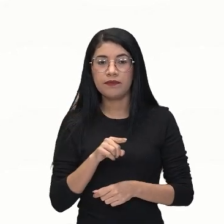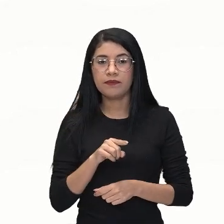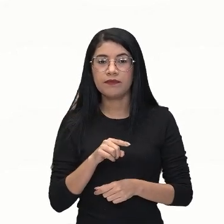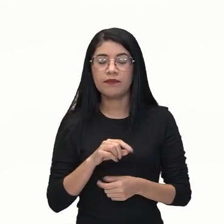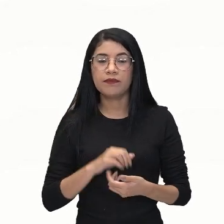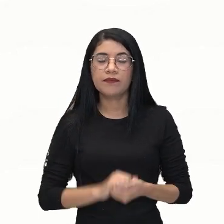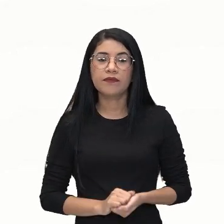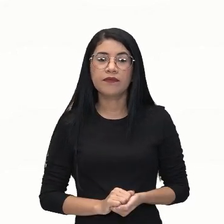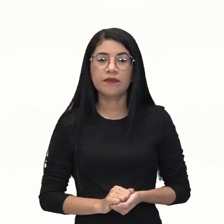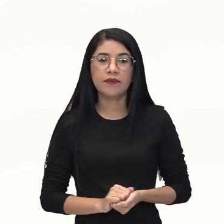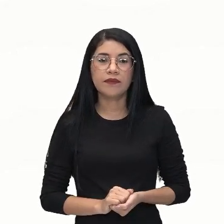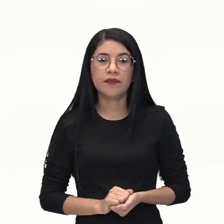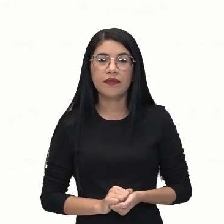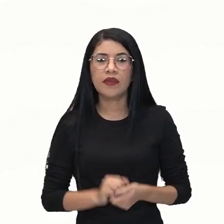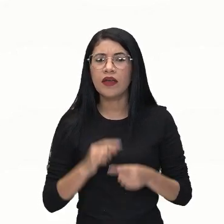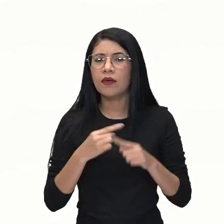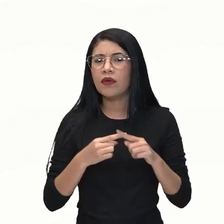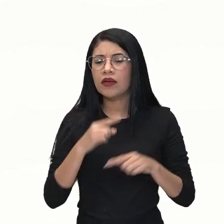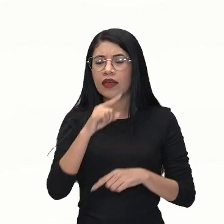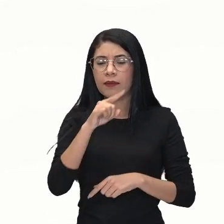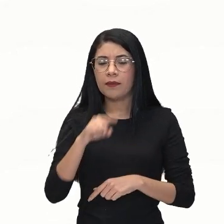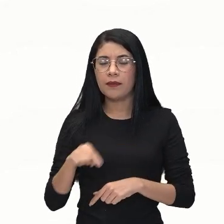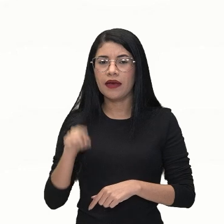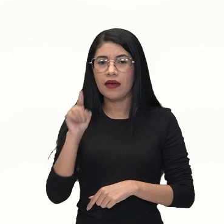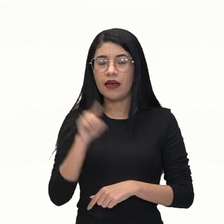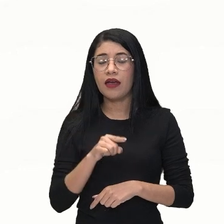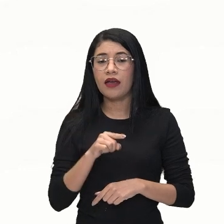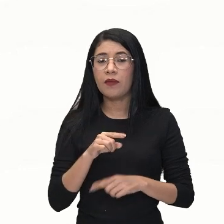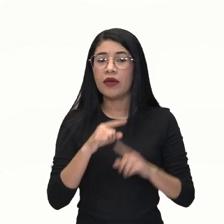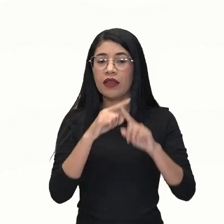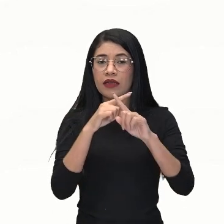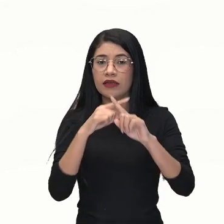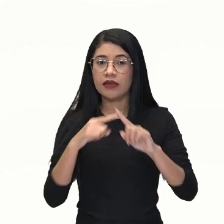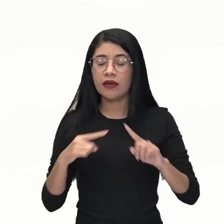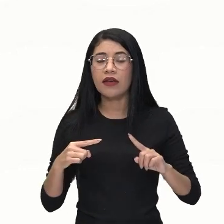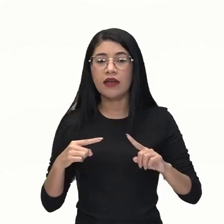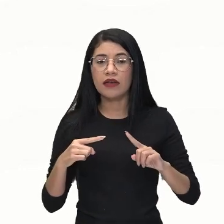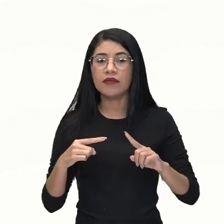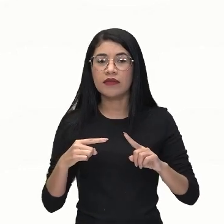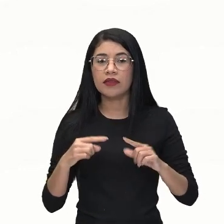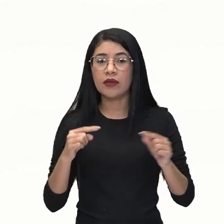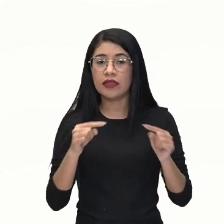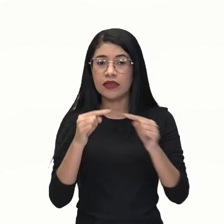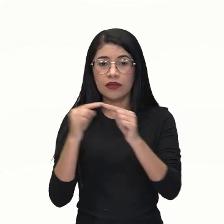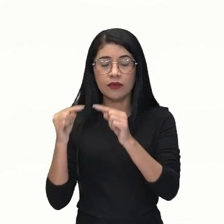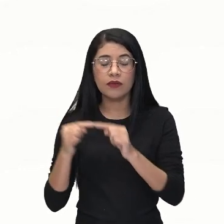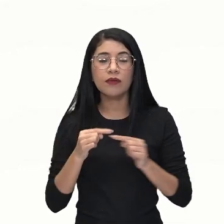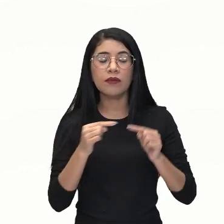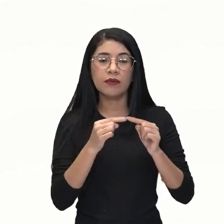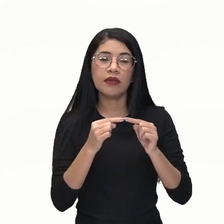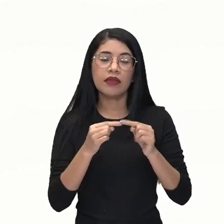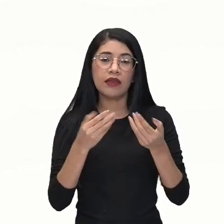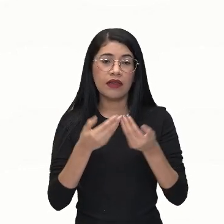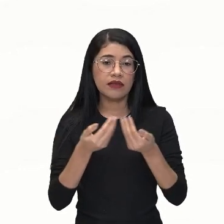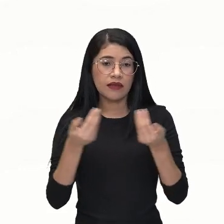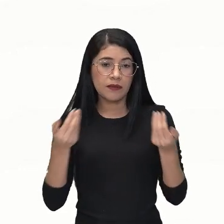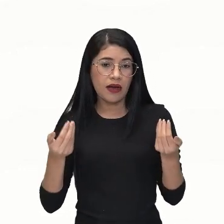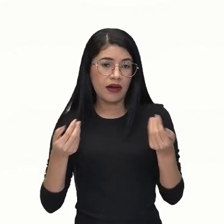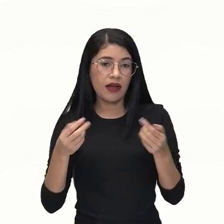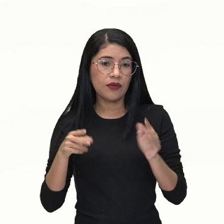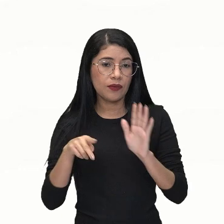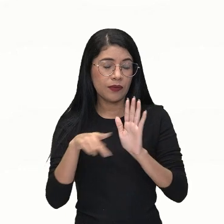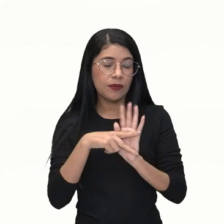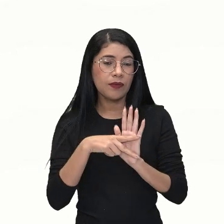em forma de X? Porque aqui as duas grandezas são, no caso, diretamente proporcionais. Eu estou separando elas aqui com o sinal